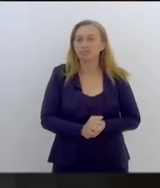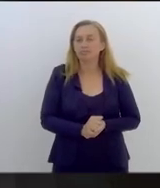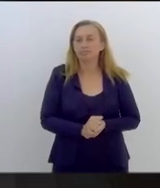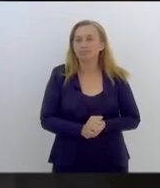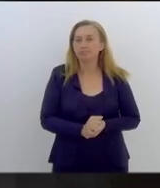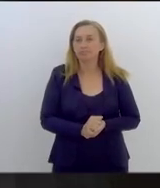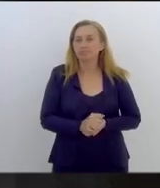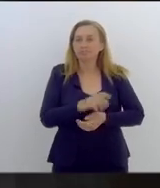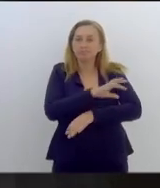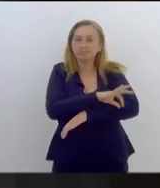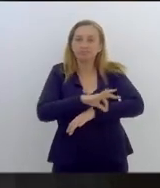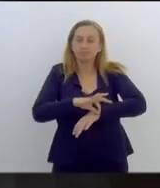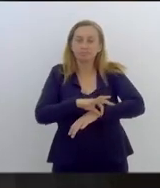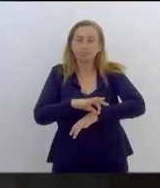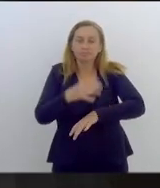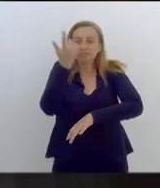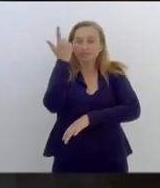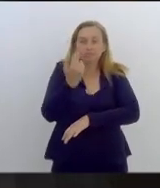arquiteturas naturais,